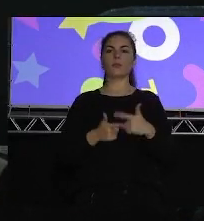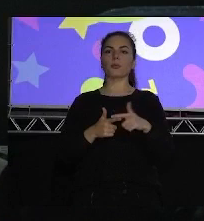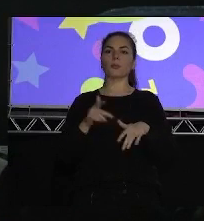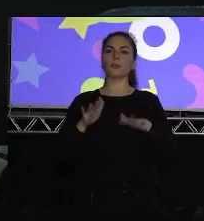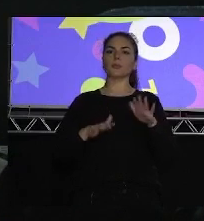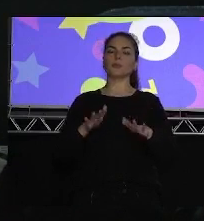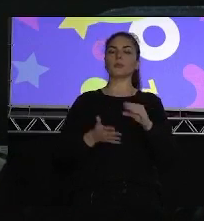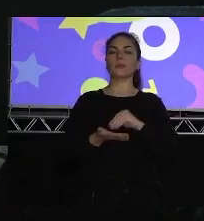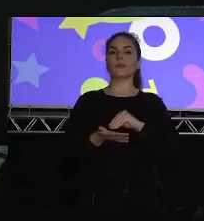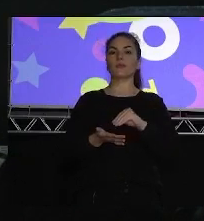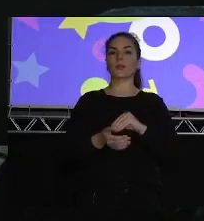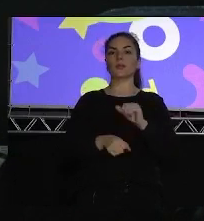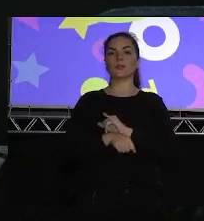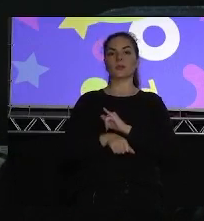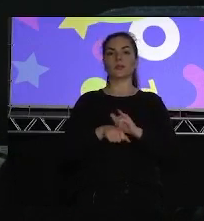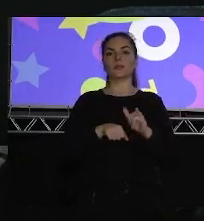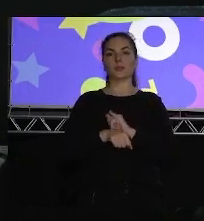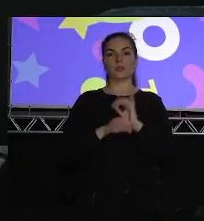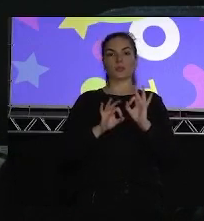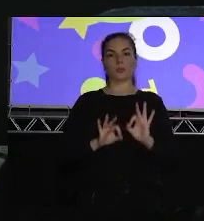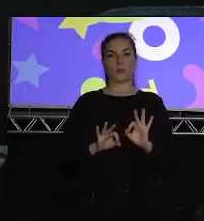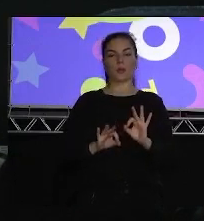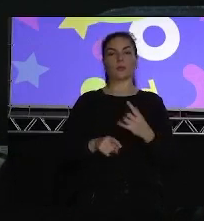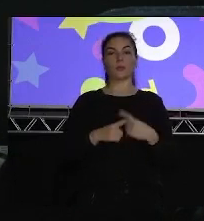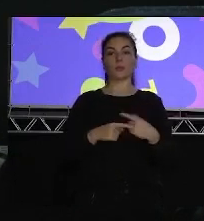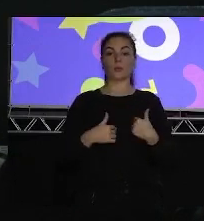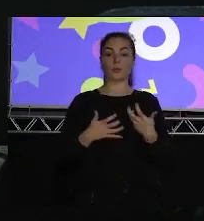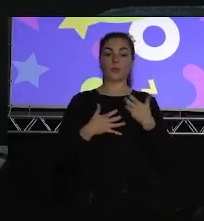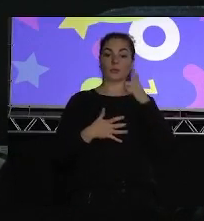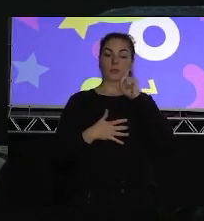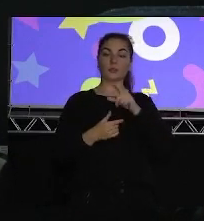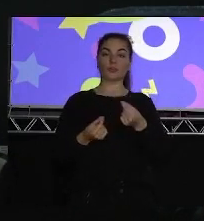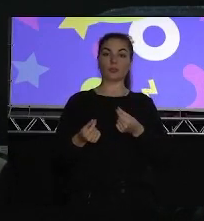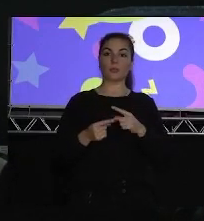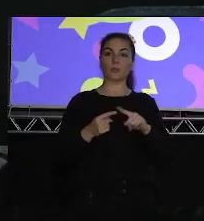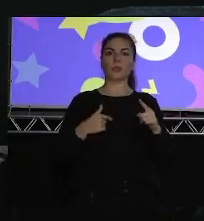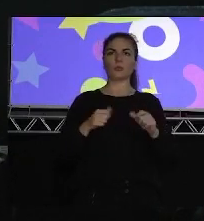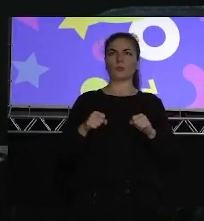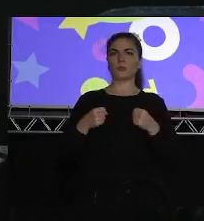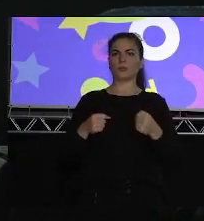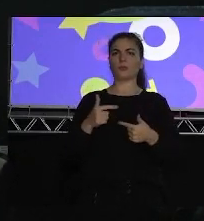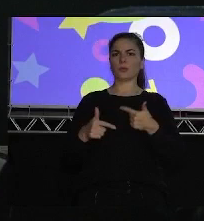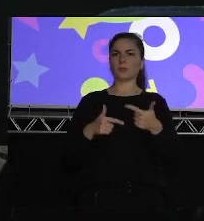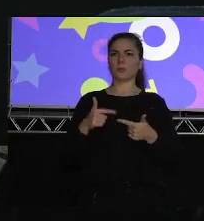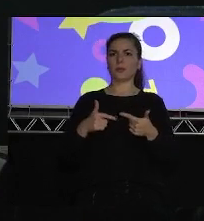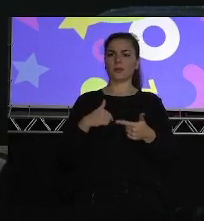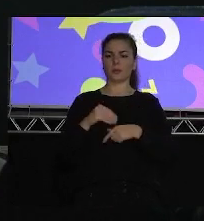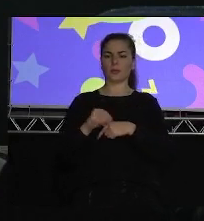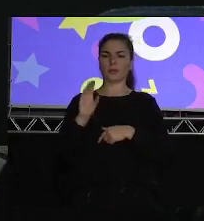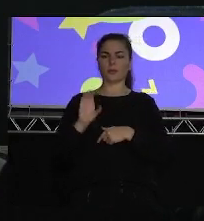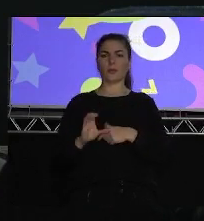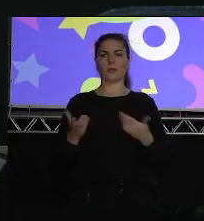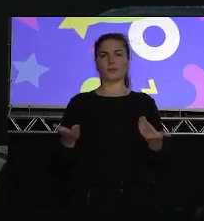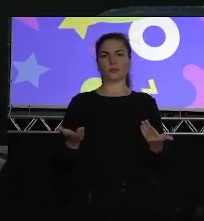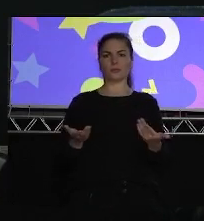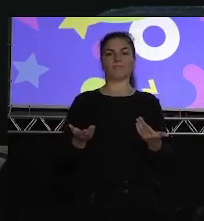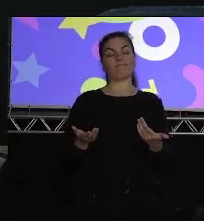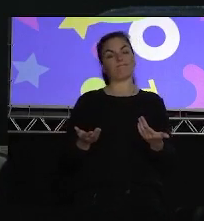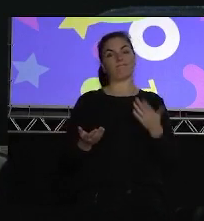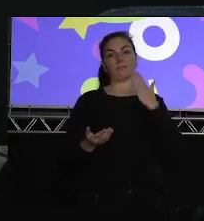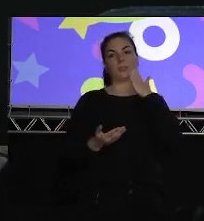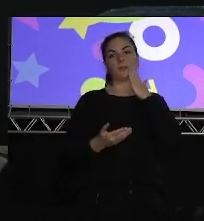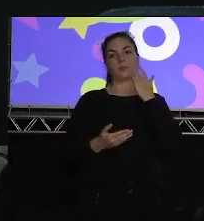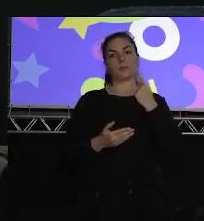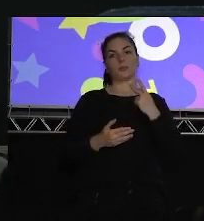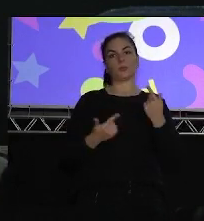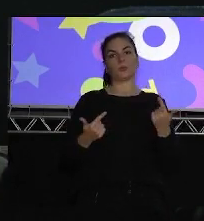empresários é a falta da estratégia adequada. Quero ganhar dinheiro, mas aí eu estou lá fazendo força para estar orientado ao cliente. Quem sabe isso não tem